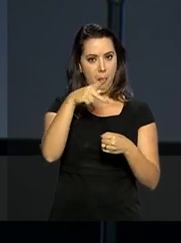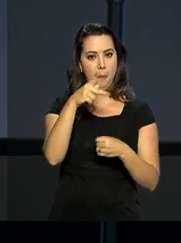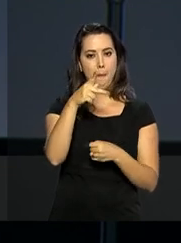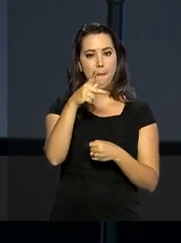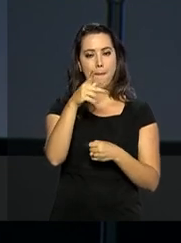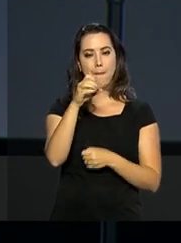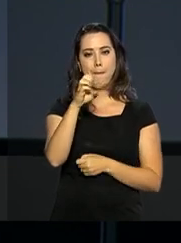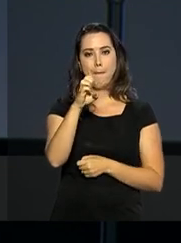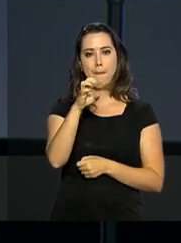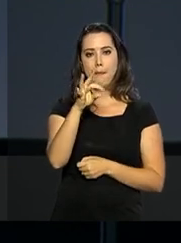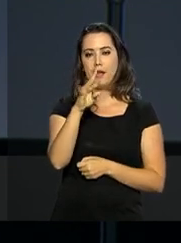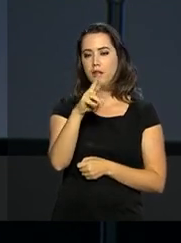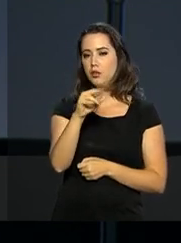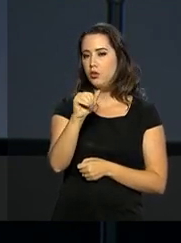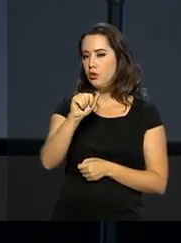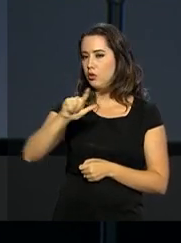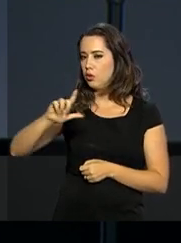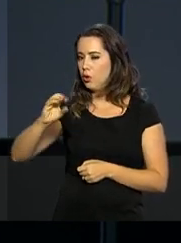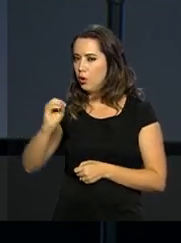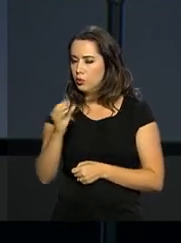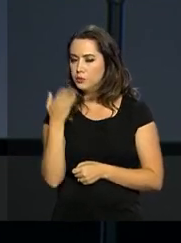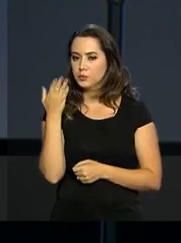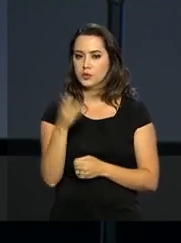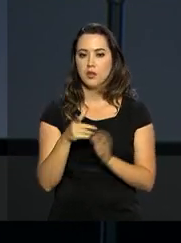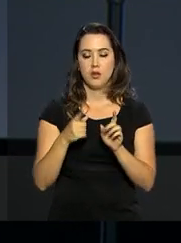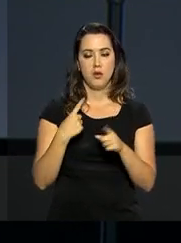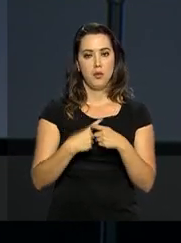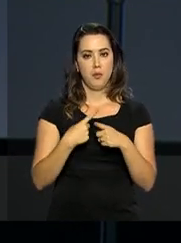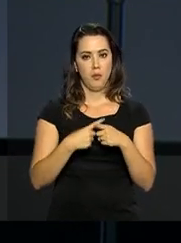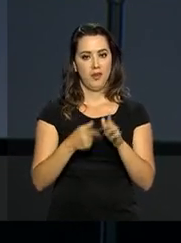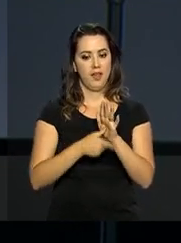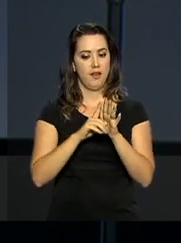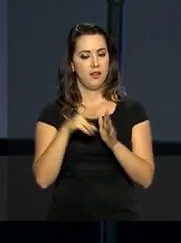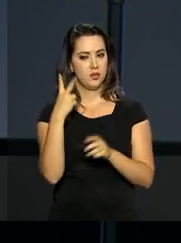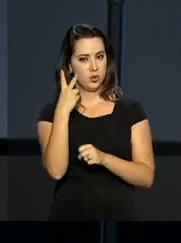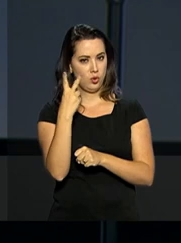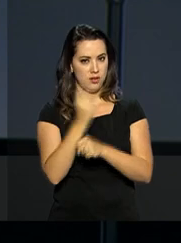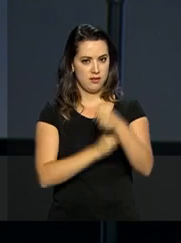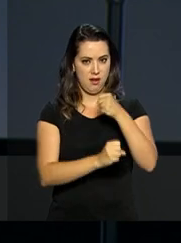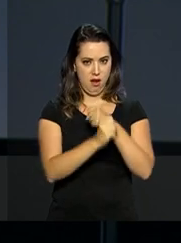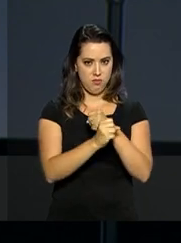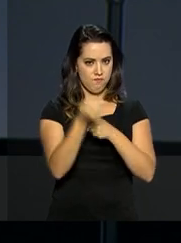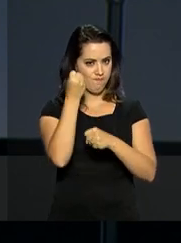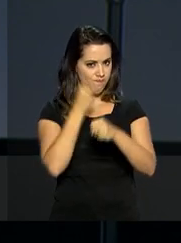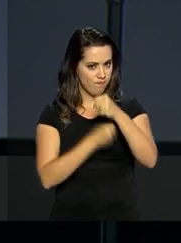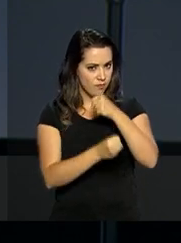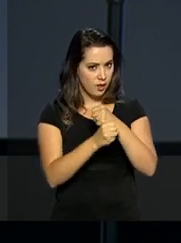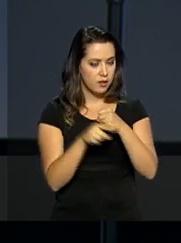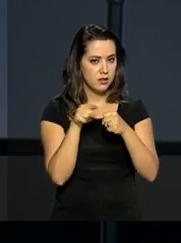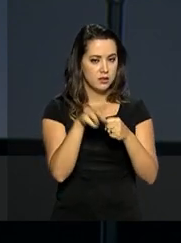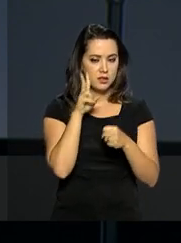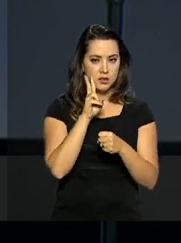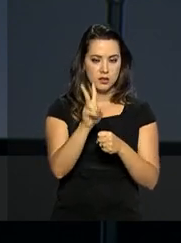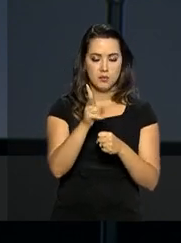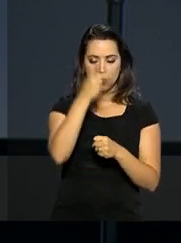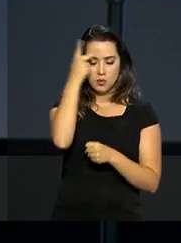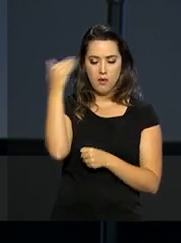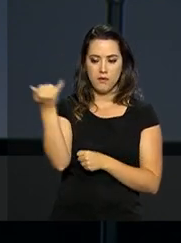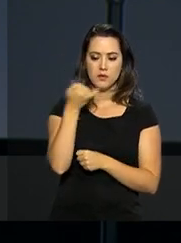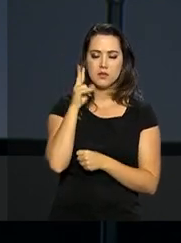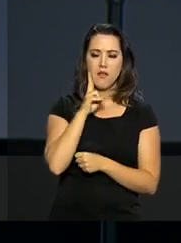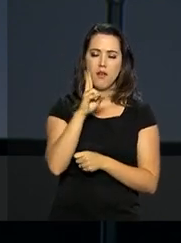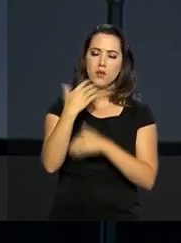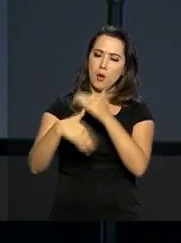Eu estive há 2 anos atrás, não é? Neste mesmo local, e quando chegávamos aqui, ele me disse, olha, você vai ver como